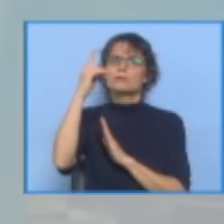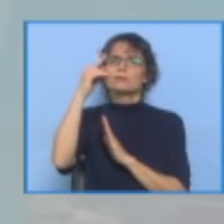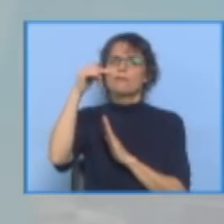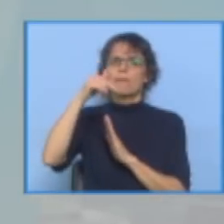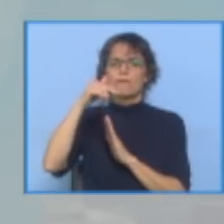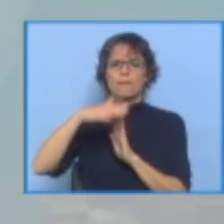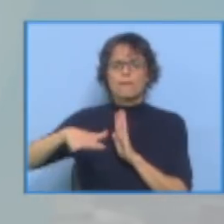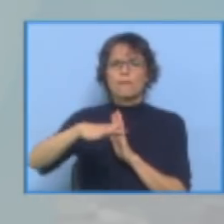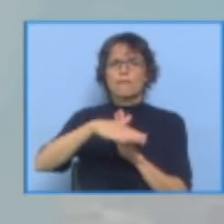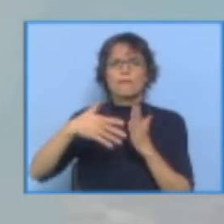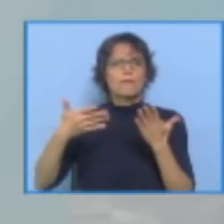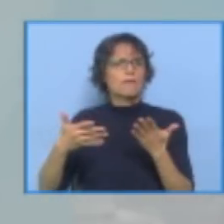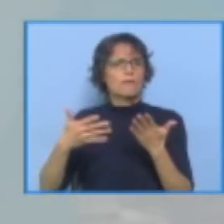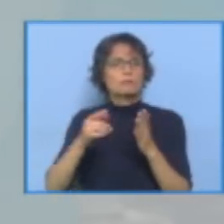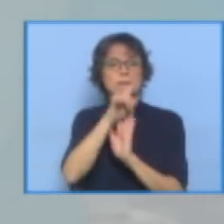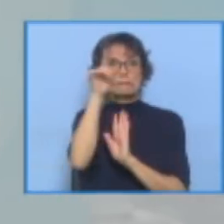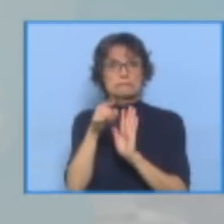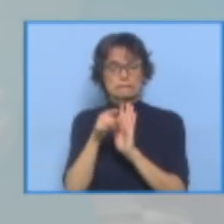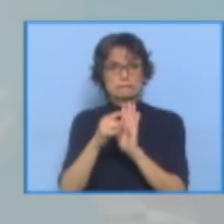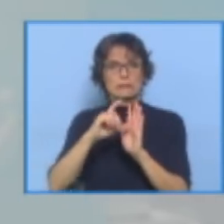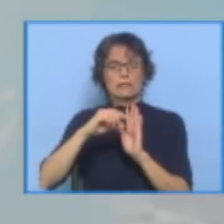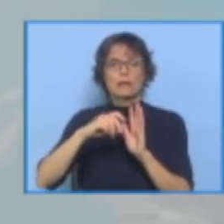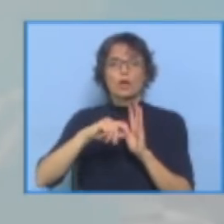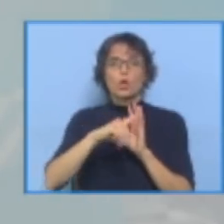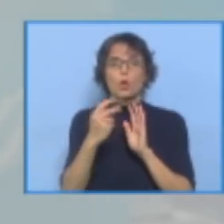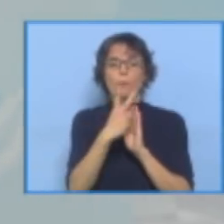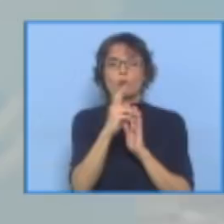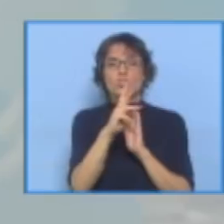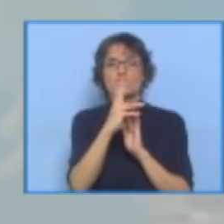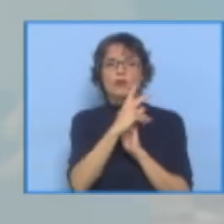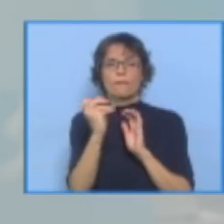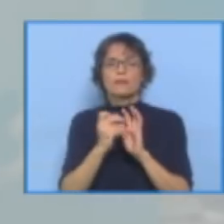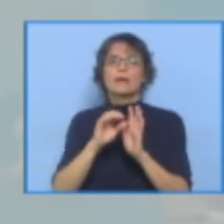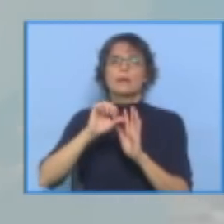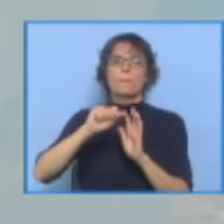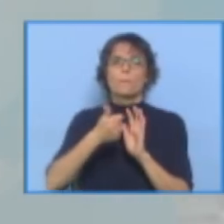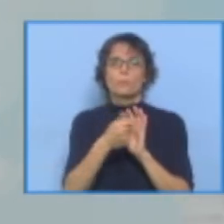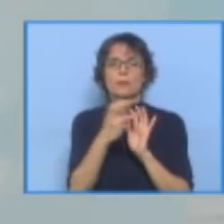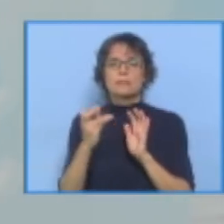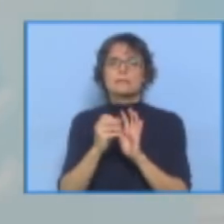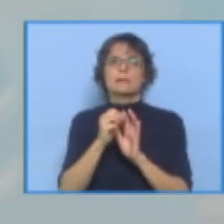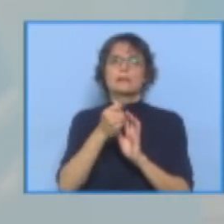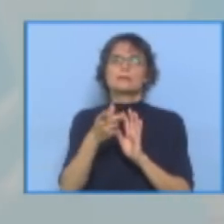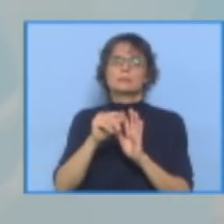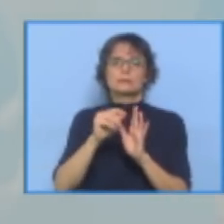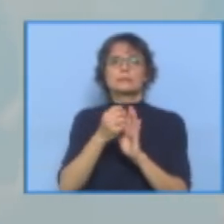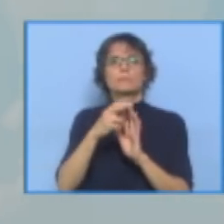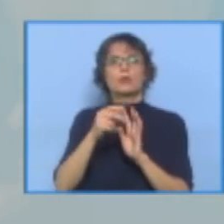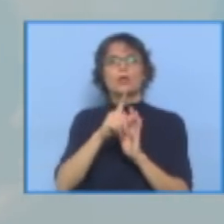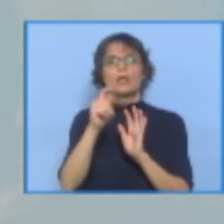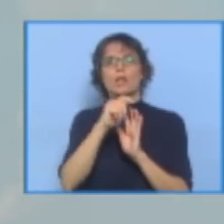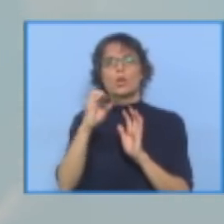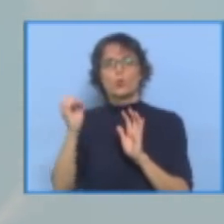A interrogação vai ser colocada a António Lobo Xavier e José Manuel Pureza, Leonor Xavier ou Leonor Beleza. Ao todo, são